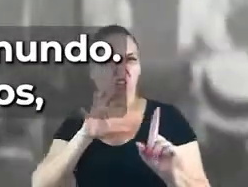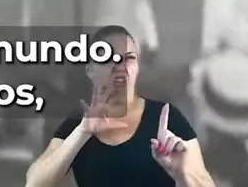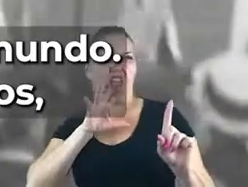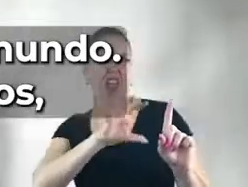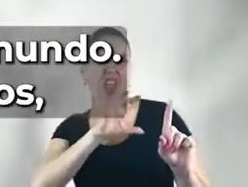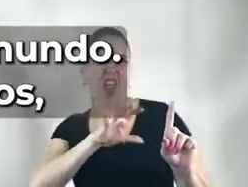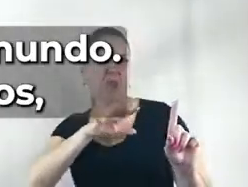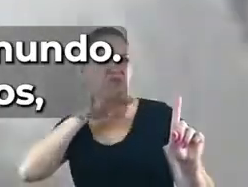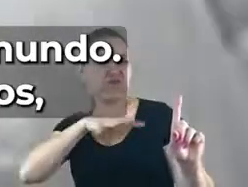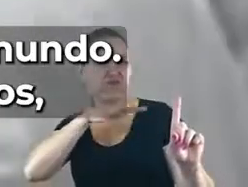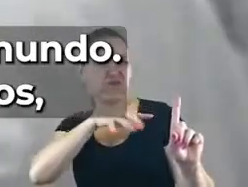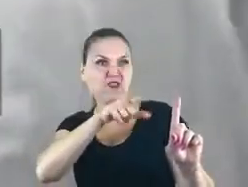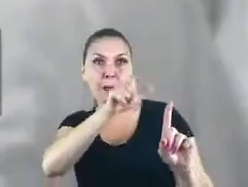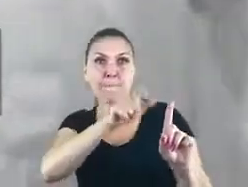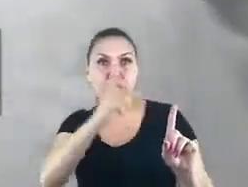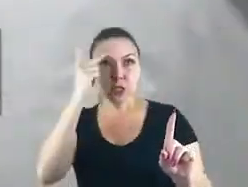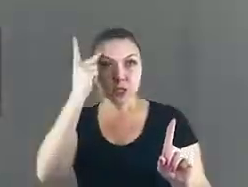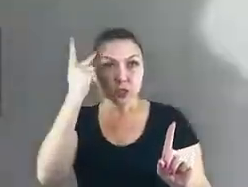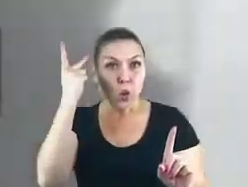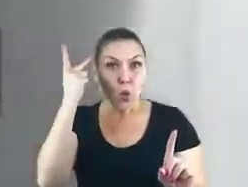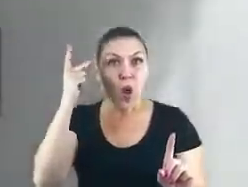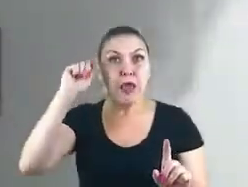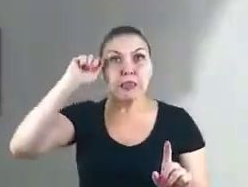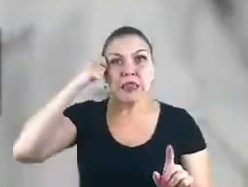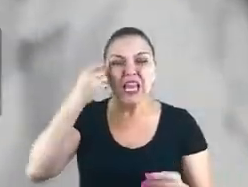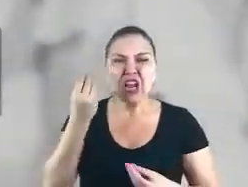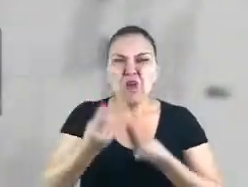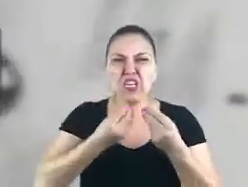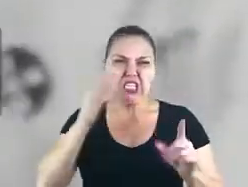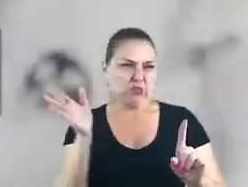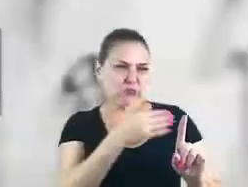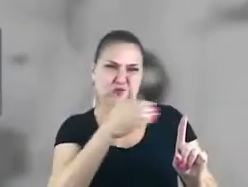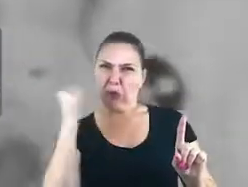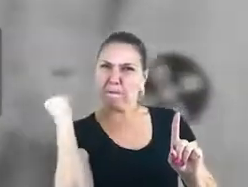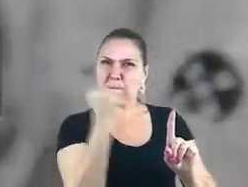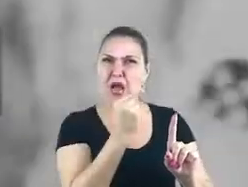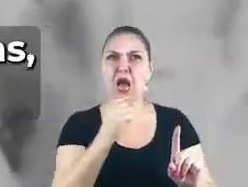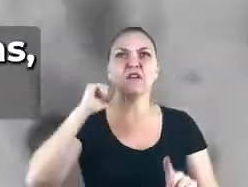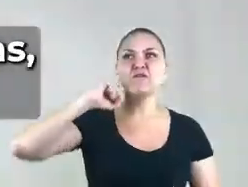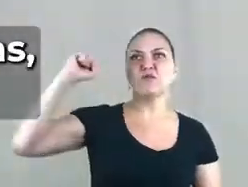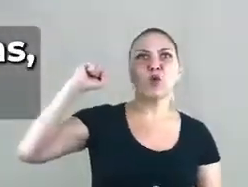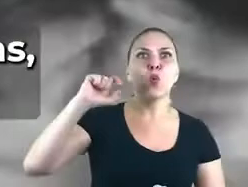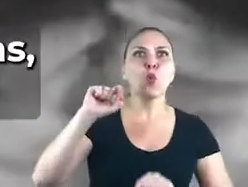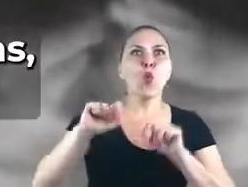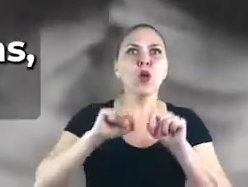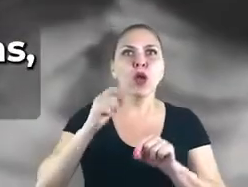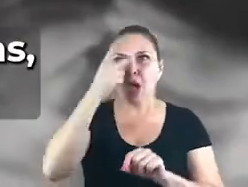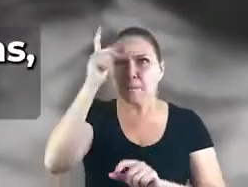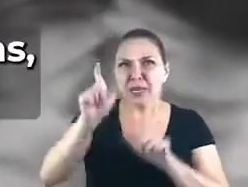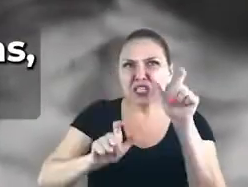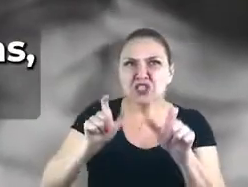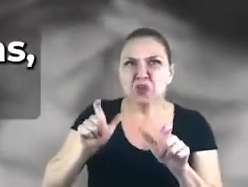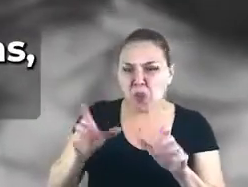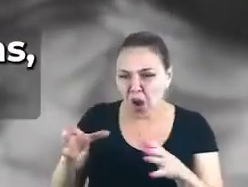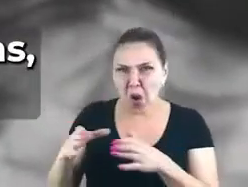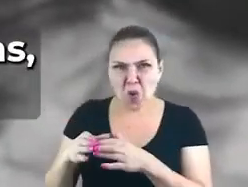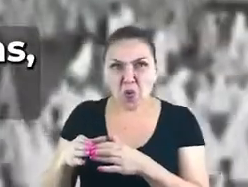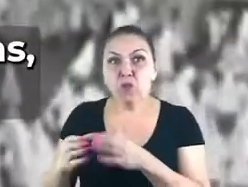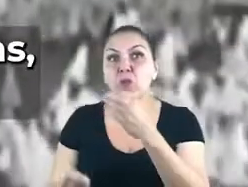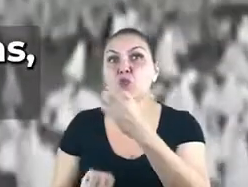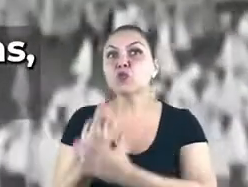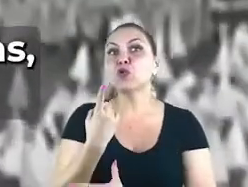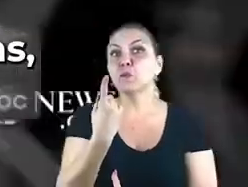Conhecida por perseguir os negros, cometendo atos de violência como espancamentos e morte por enforcamento de suas vítimas,